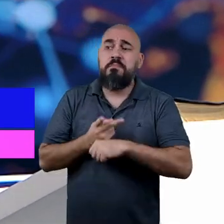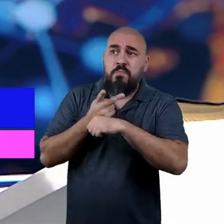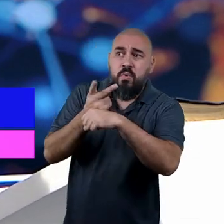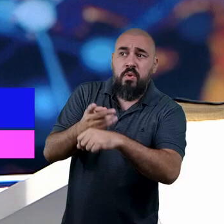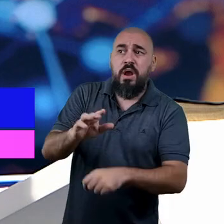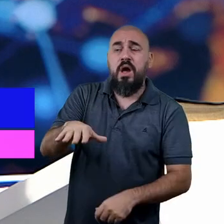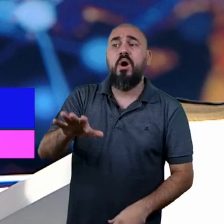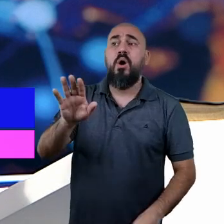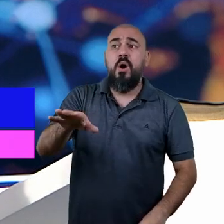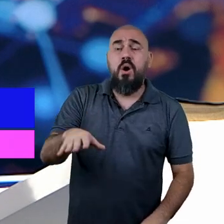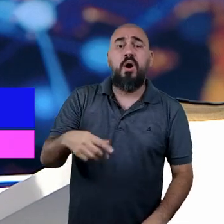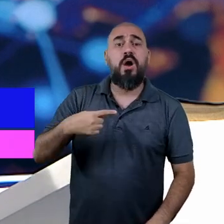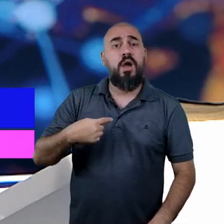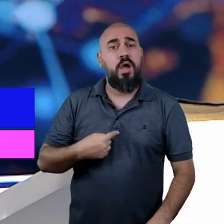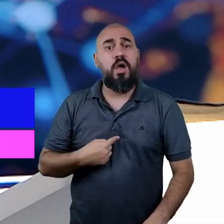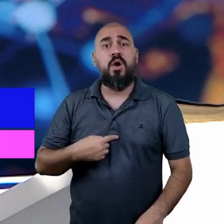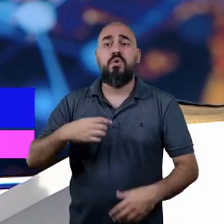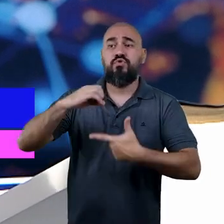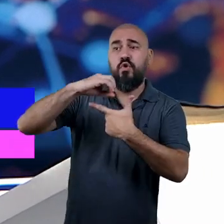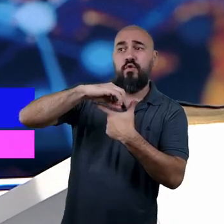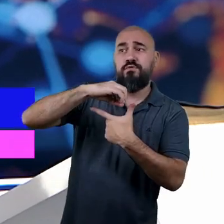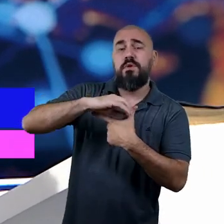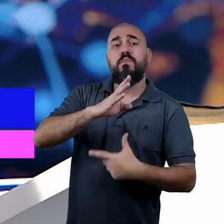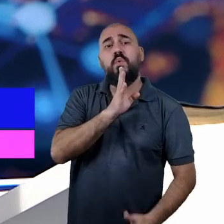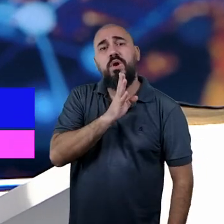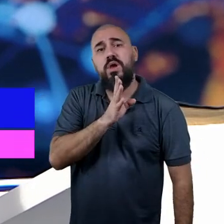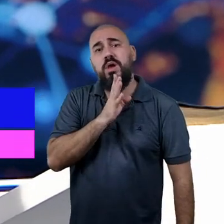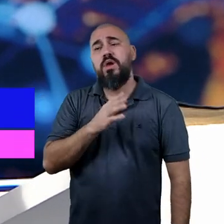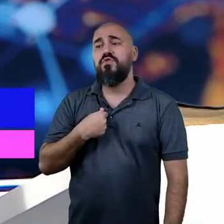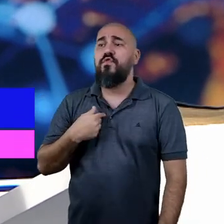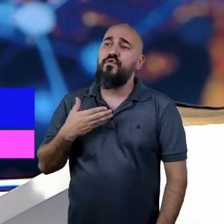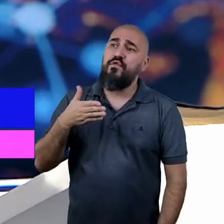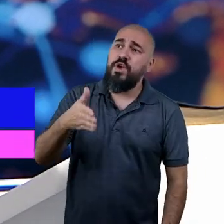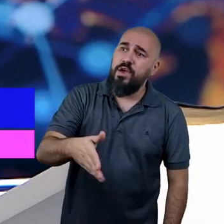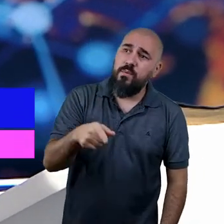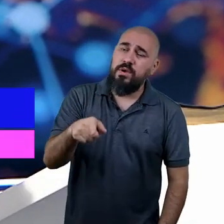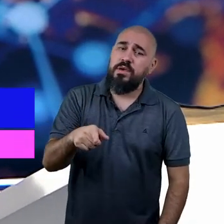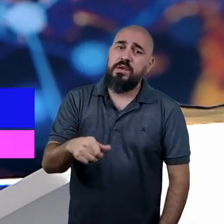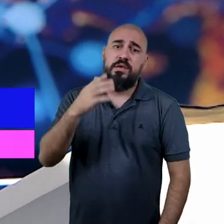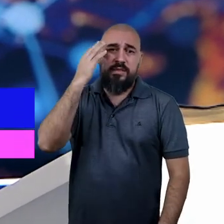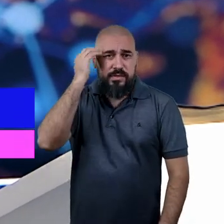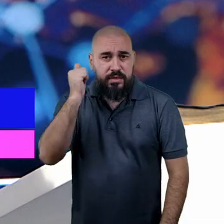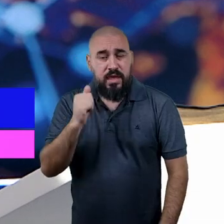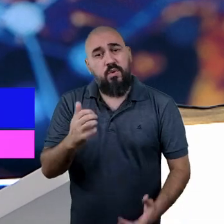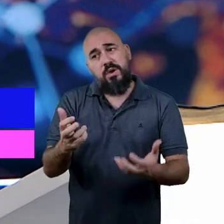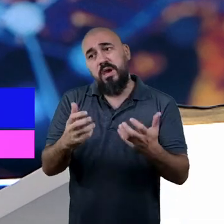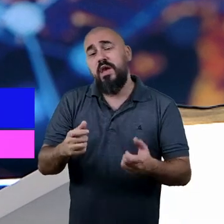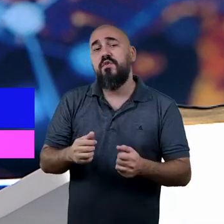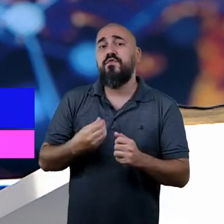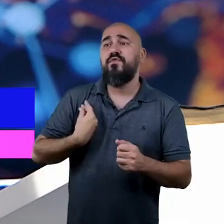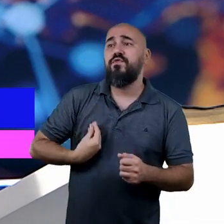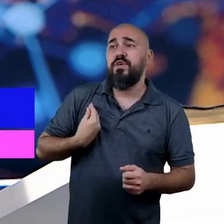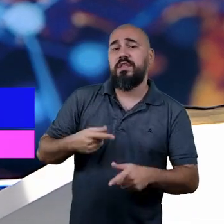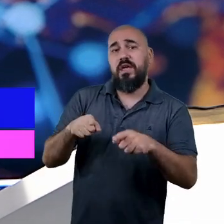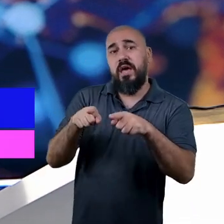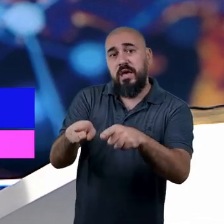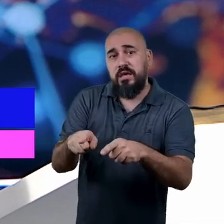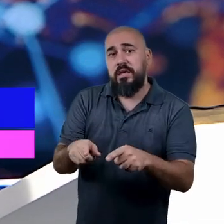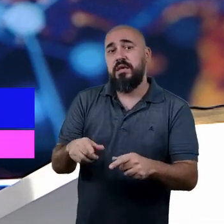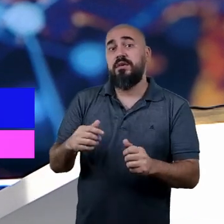eu assisto a Novo Tempo, eu sou aluno da escola bíblica, e eu estou aqui porque eu quero viver uma nova